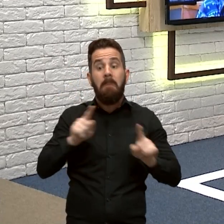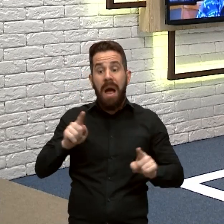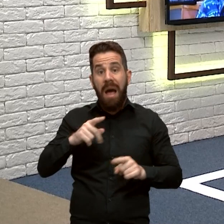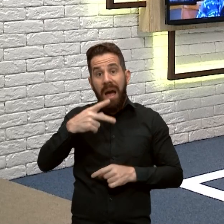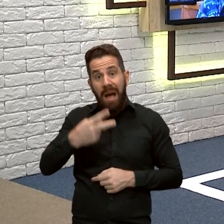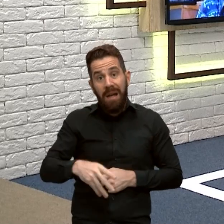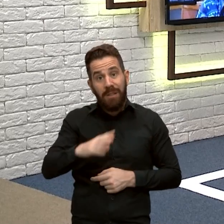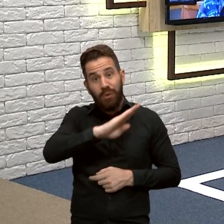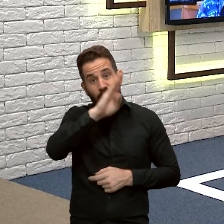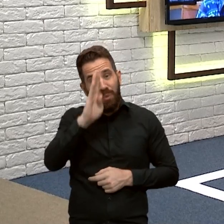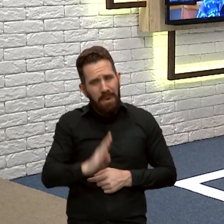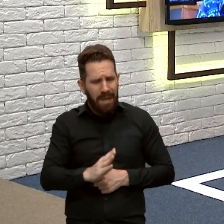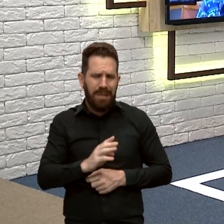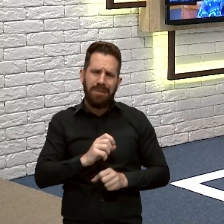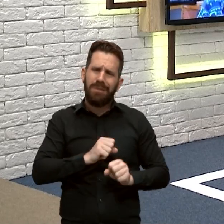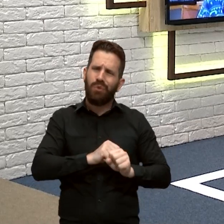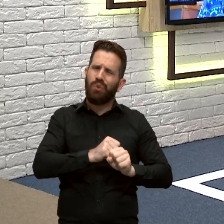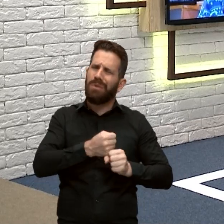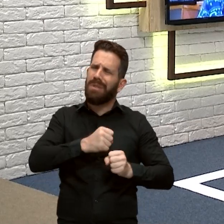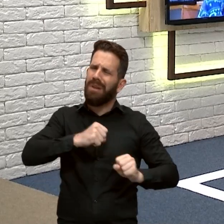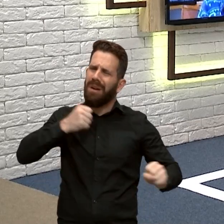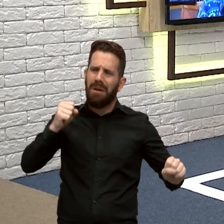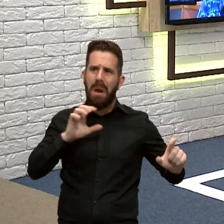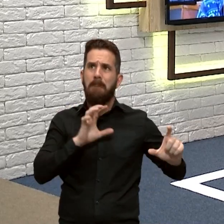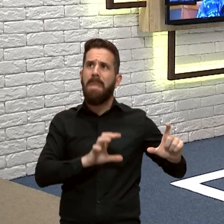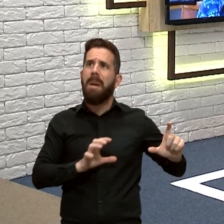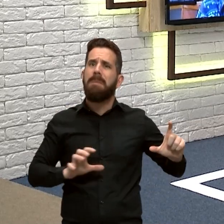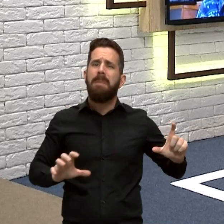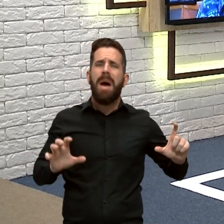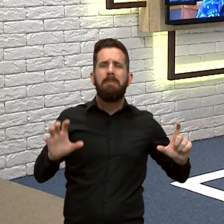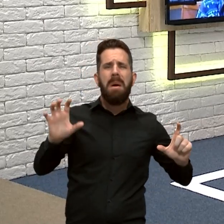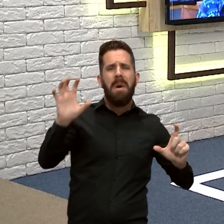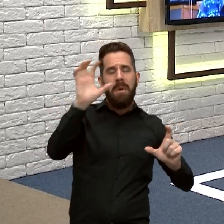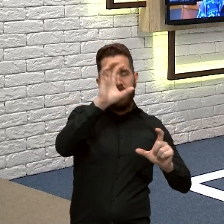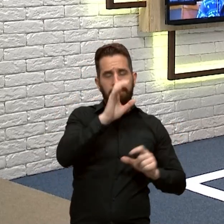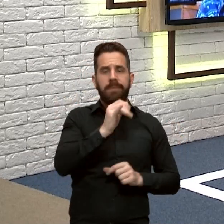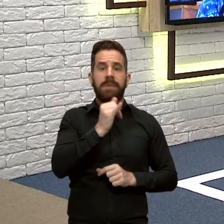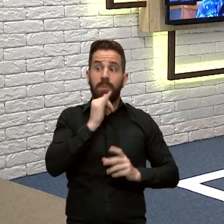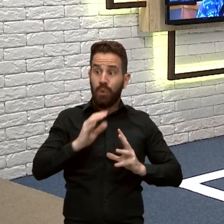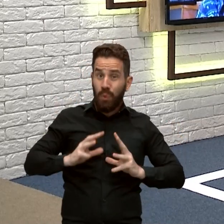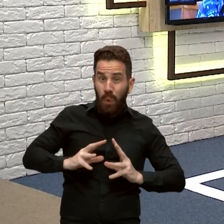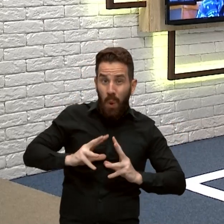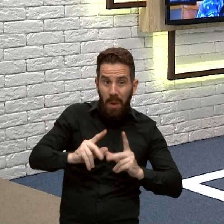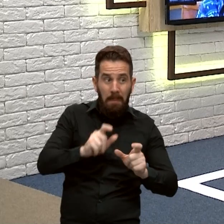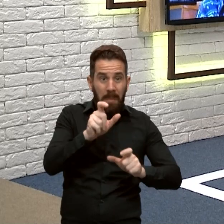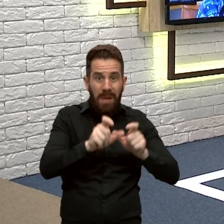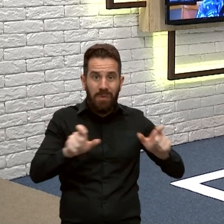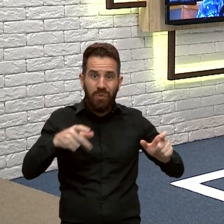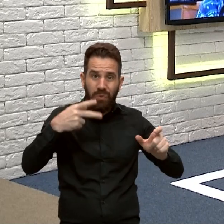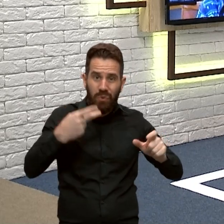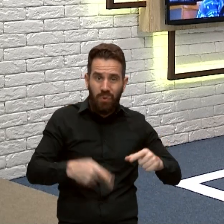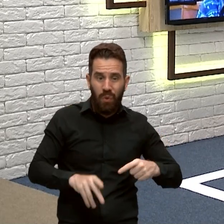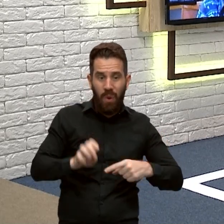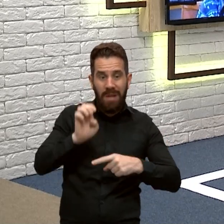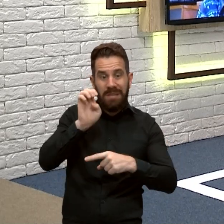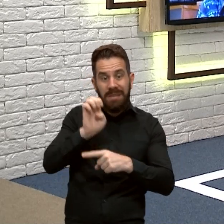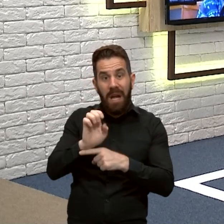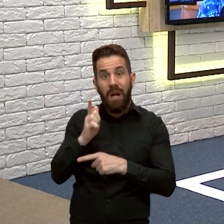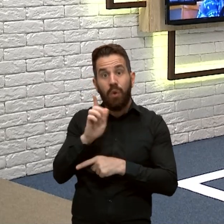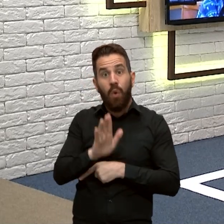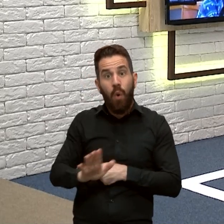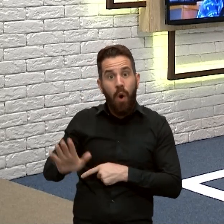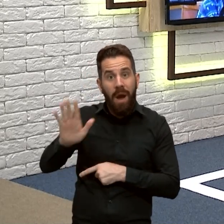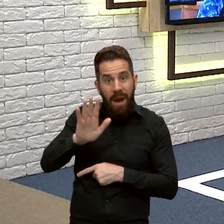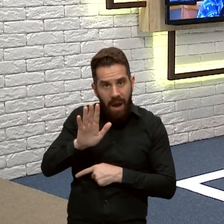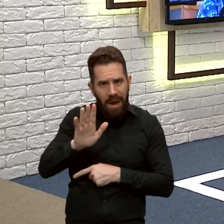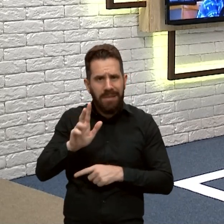país continental. Então, nem todas as pessoas aqui de Goiás envelhecem da mesma maneira do que as pessoas do Maranhão e do que